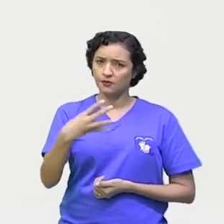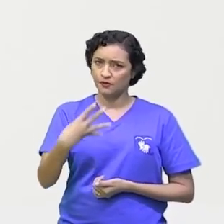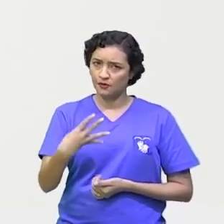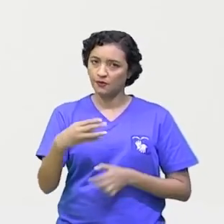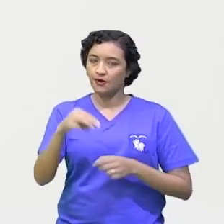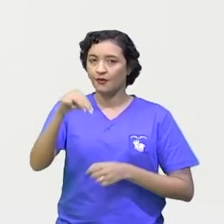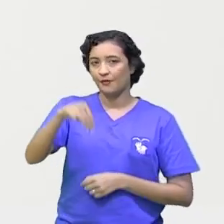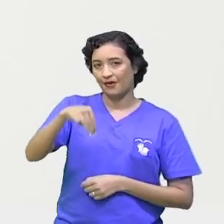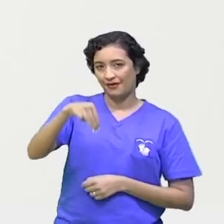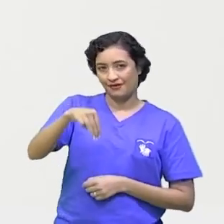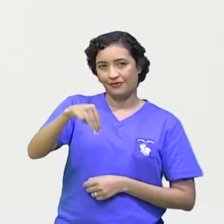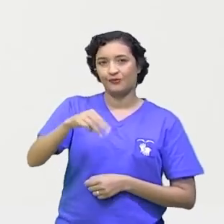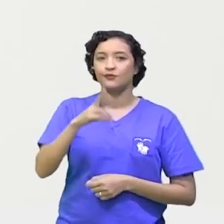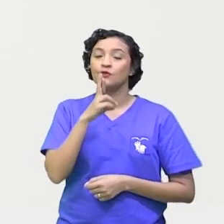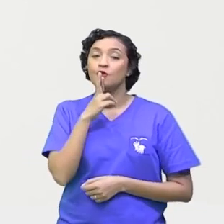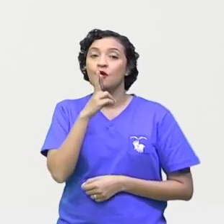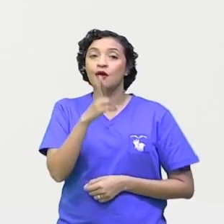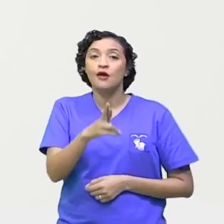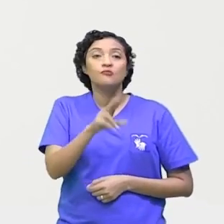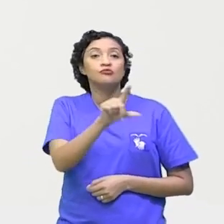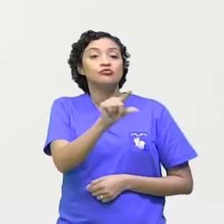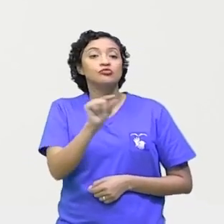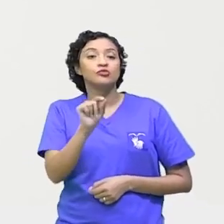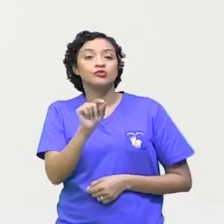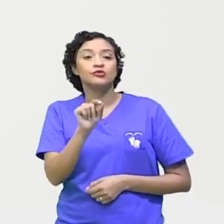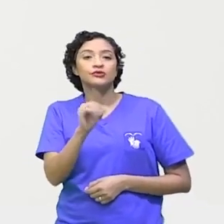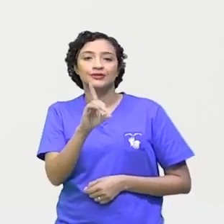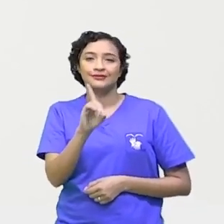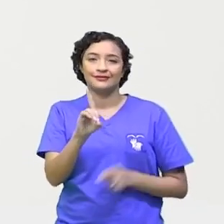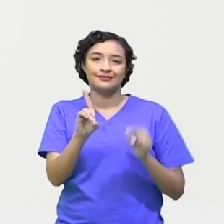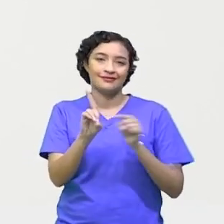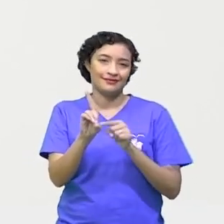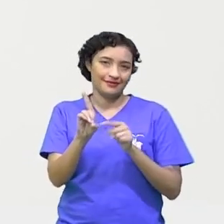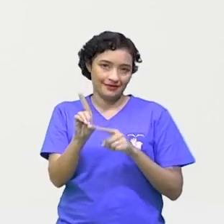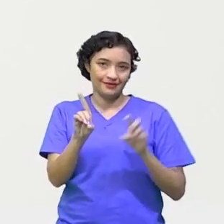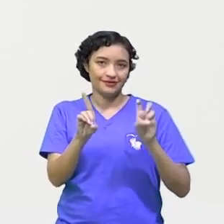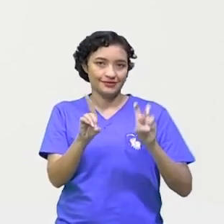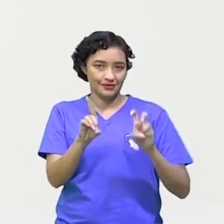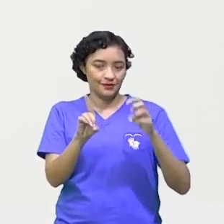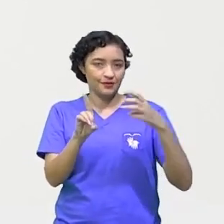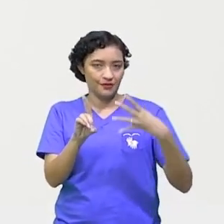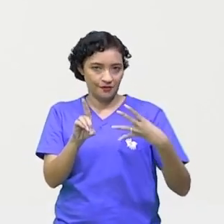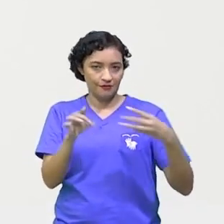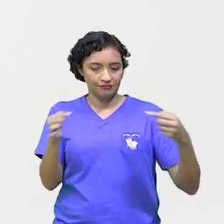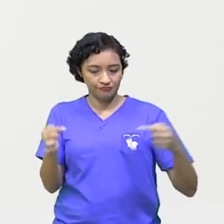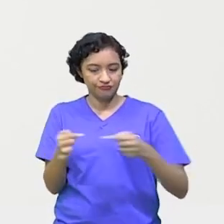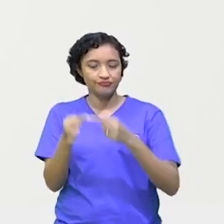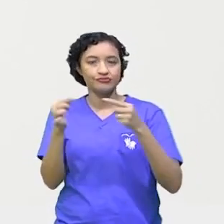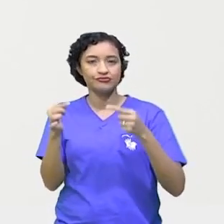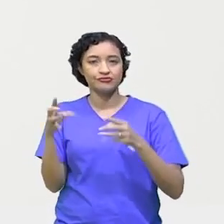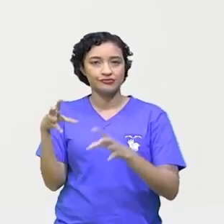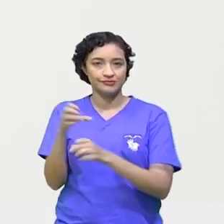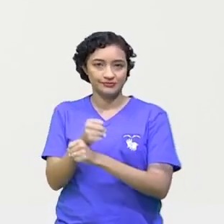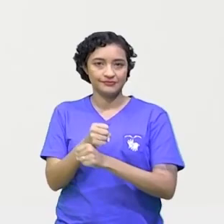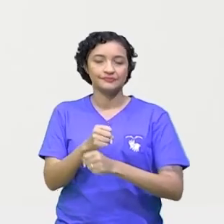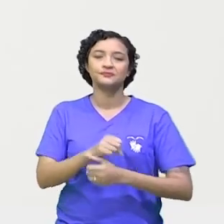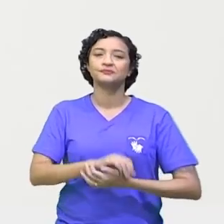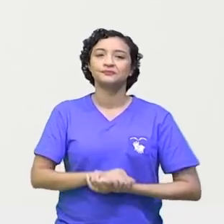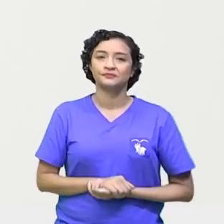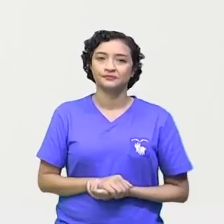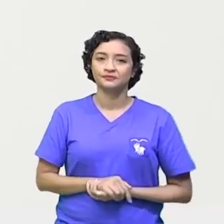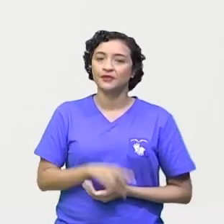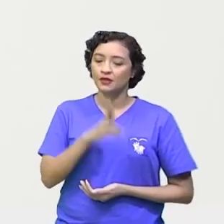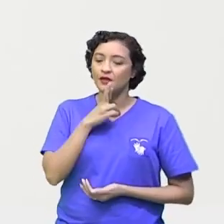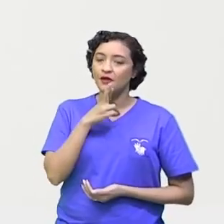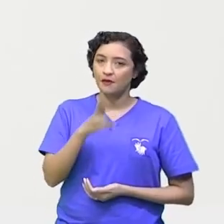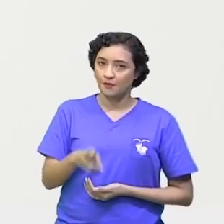qual é a resposta? Letra D, 54 metros. É o valor do nosso perímetro